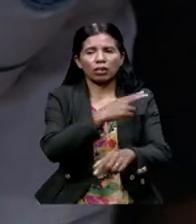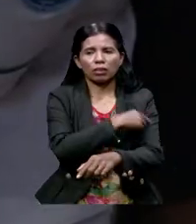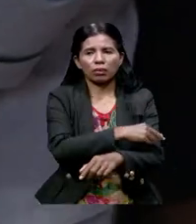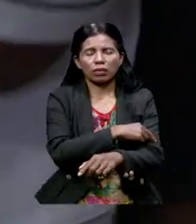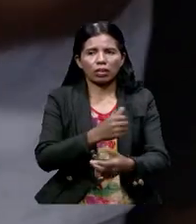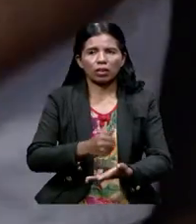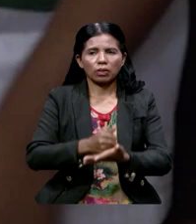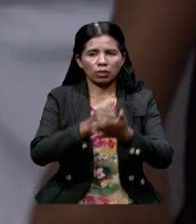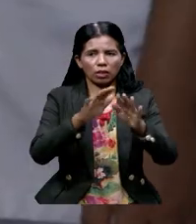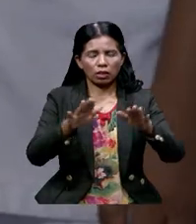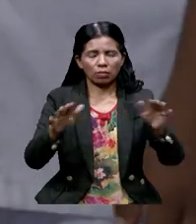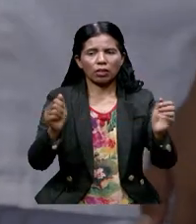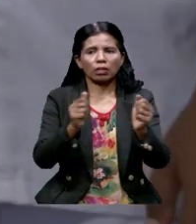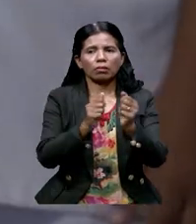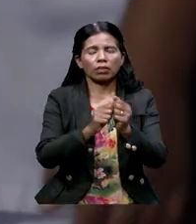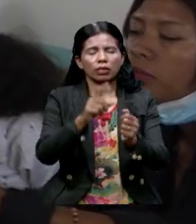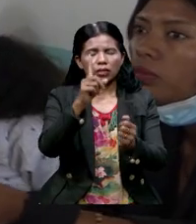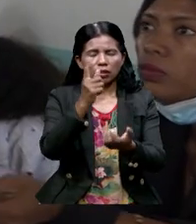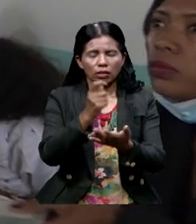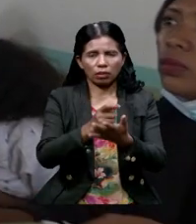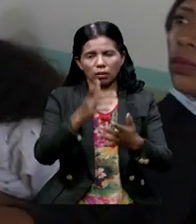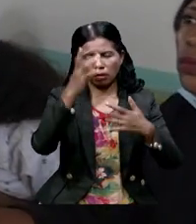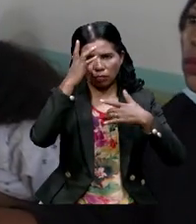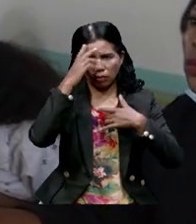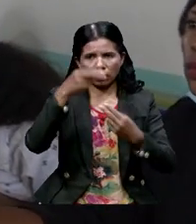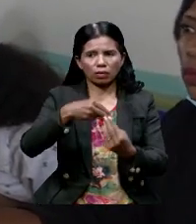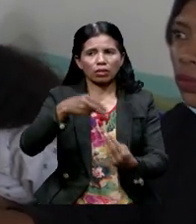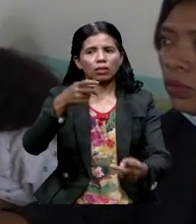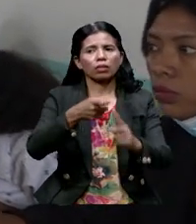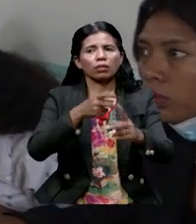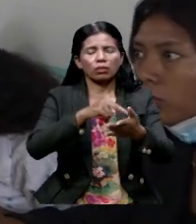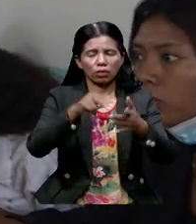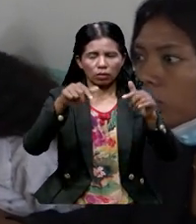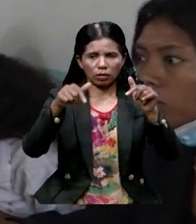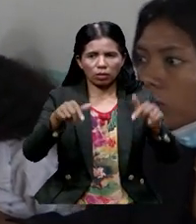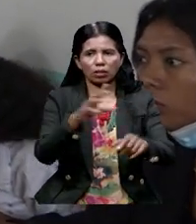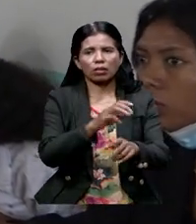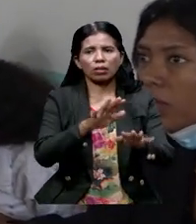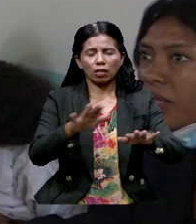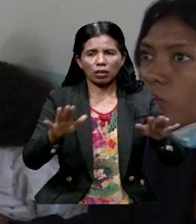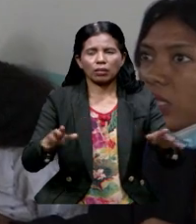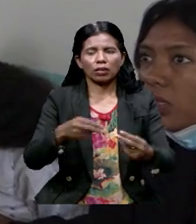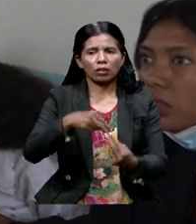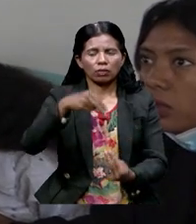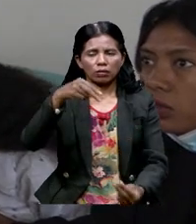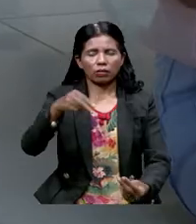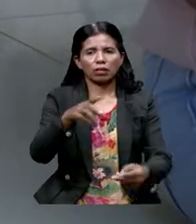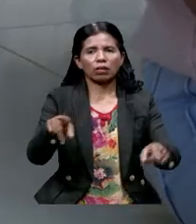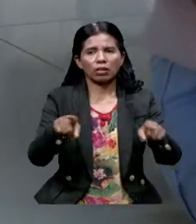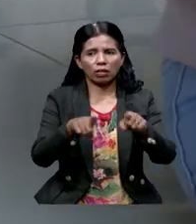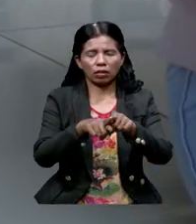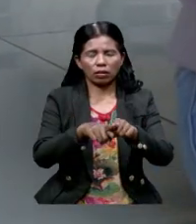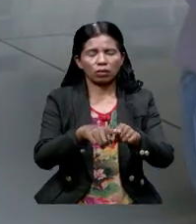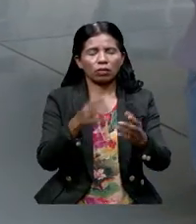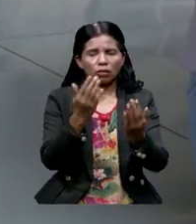la barrig hamutu krihung ideresin, mak sofre malnutrição, husi número ne classifica bala barrig nutrição normal, moderado no